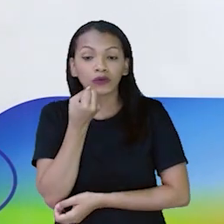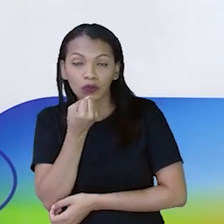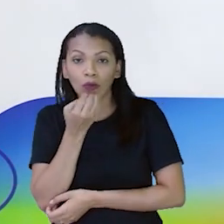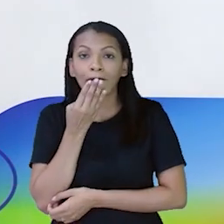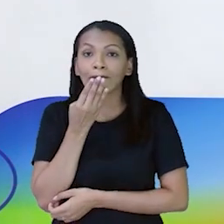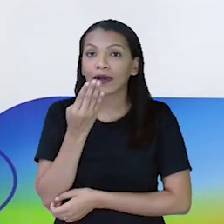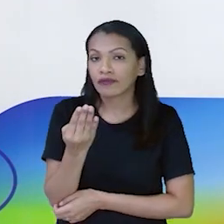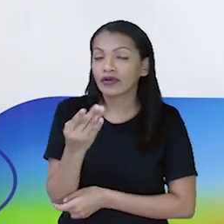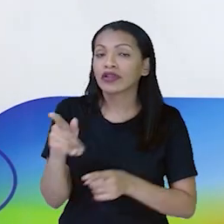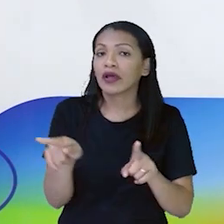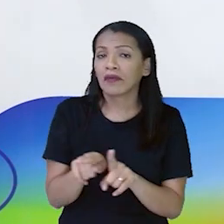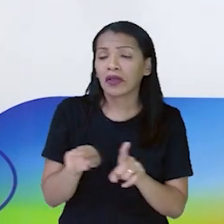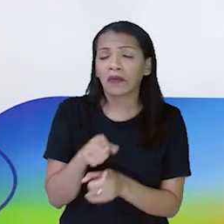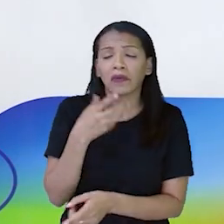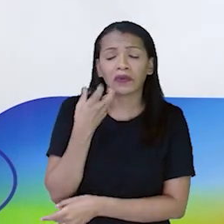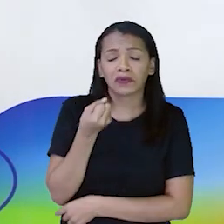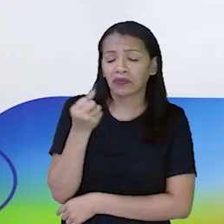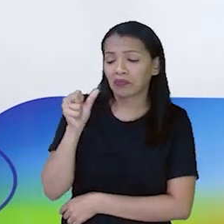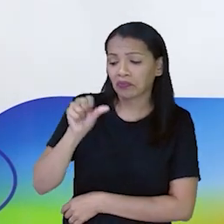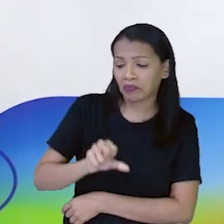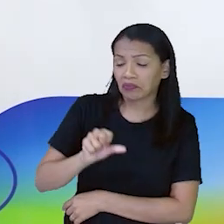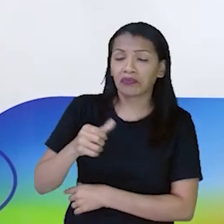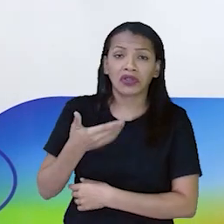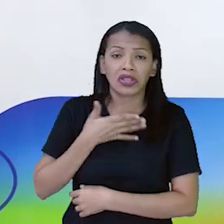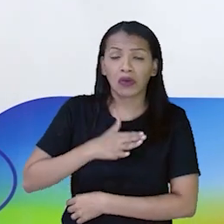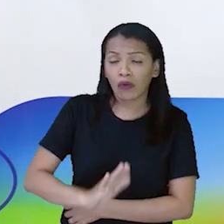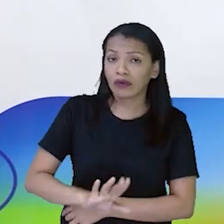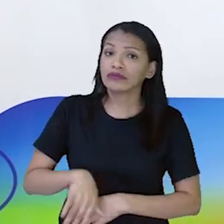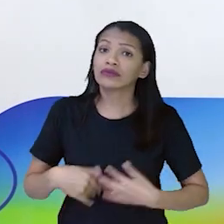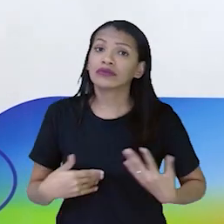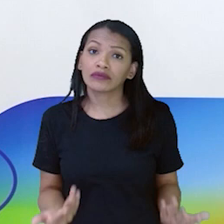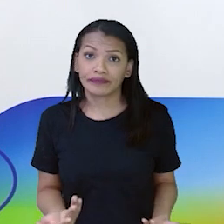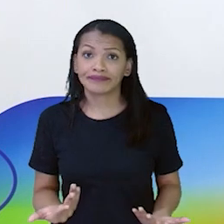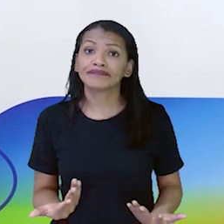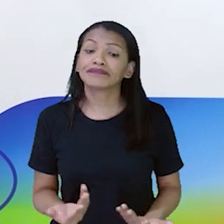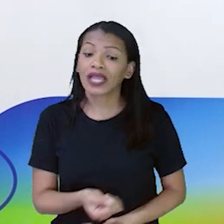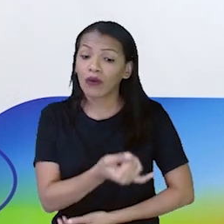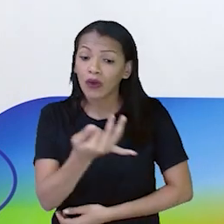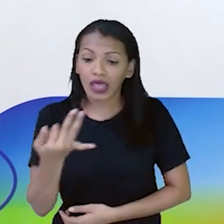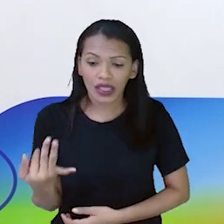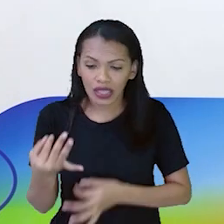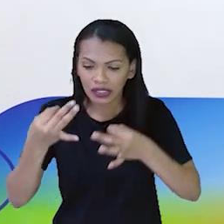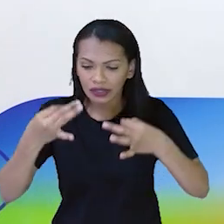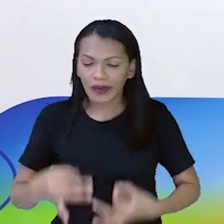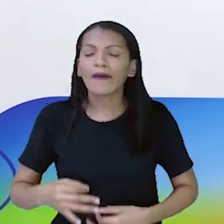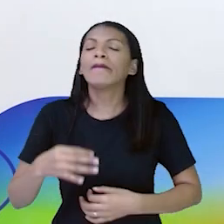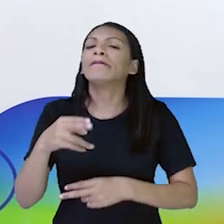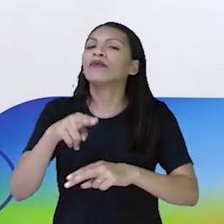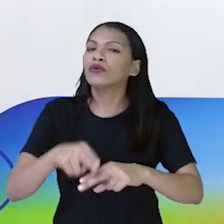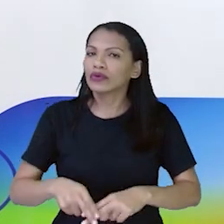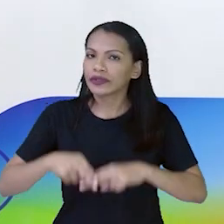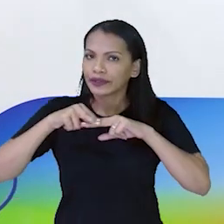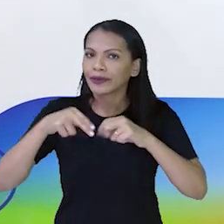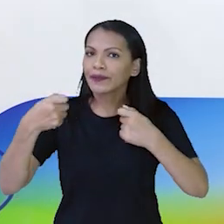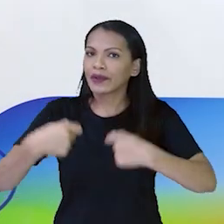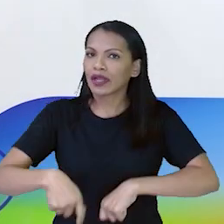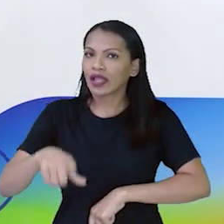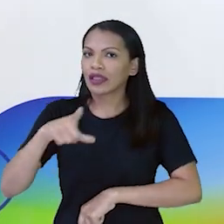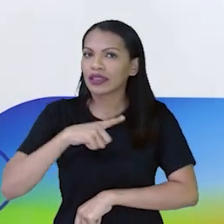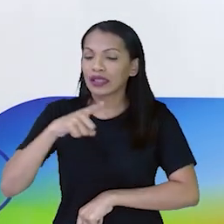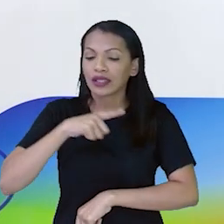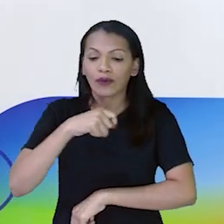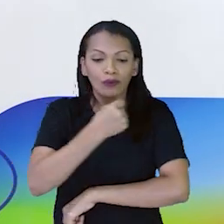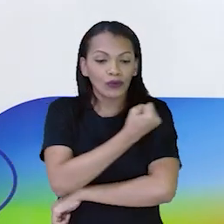qual é o suco menos favorito. Mas a quantidade precisa? Não. Então, por isso que a gente coloca os números, porque eles são essenciais